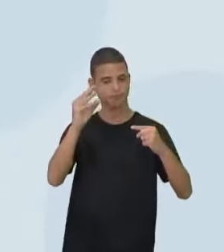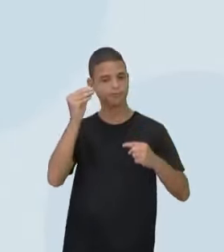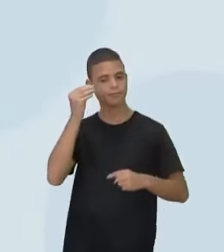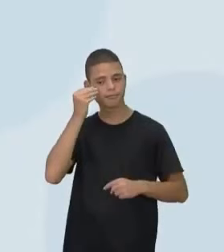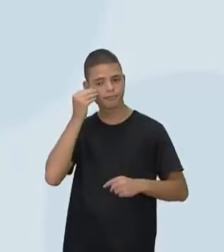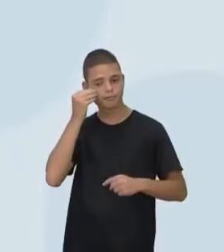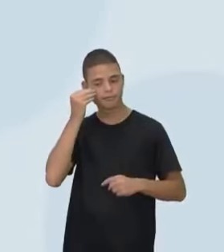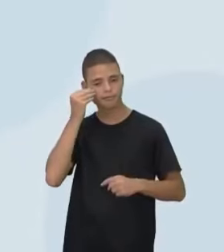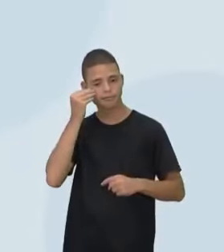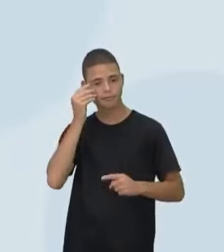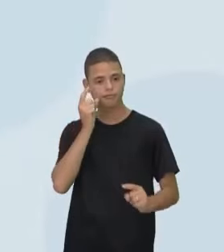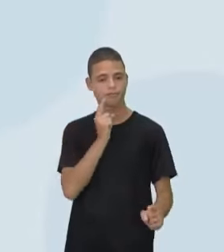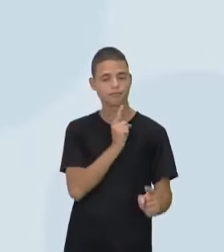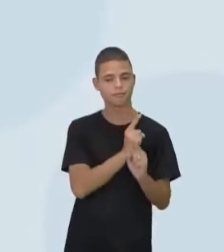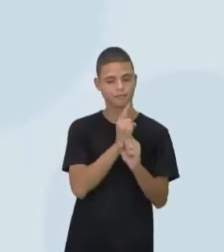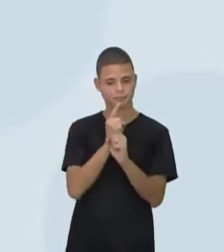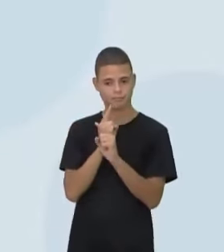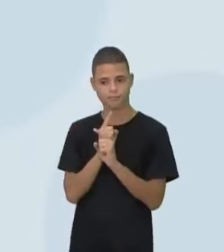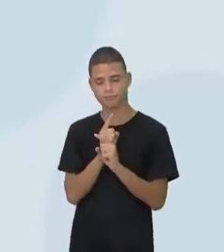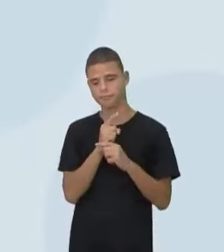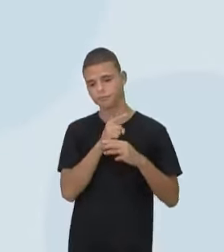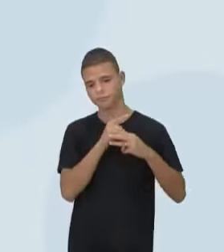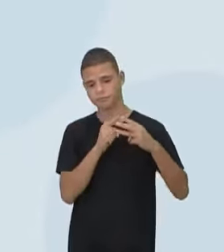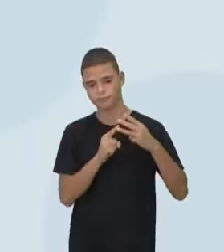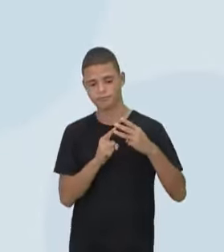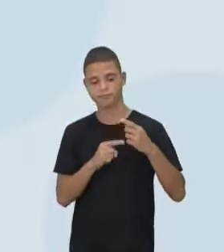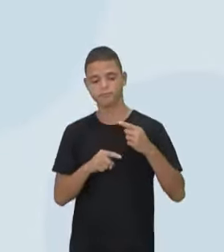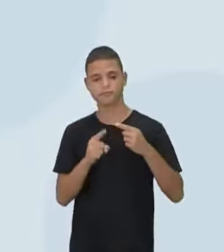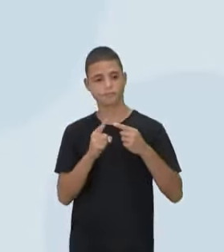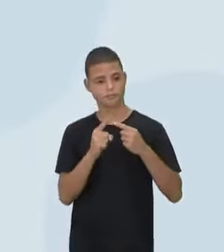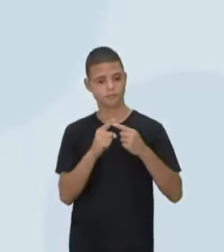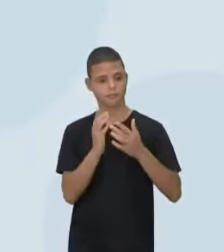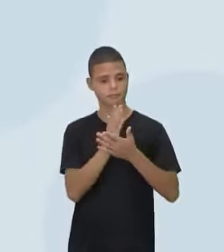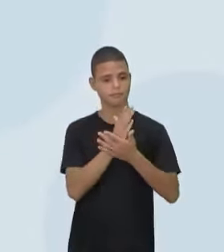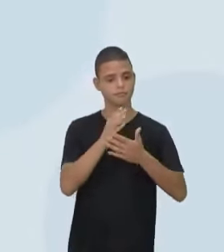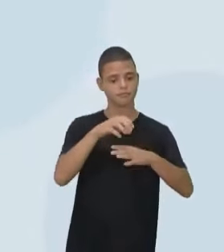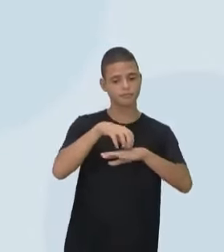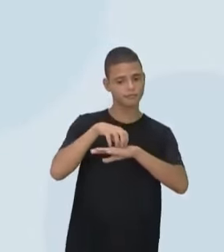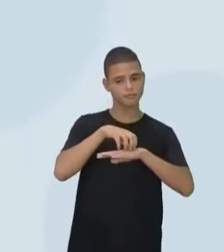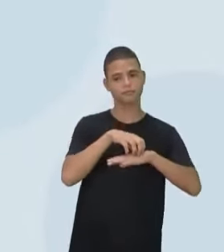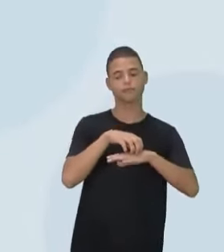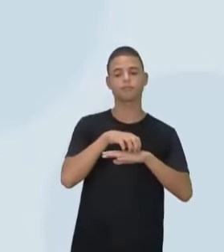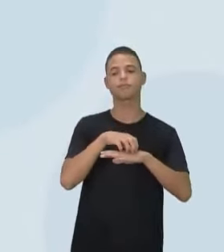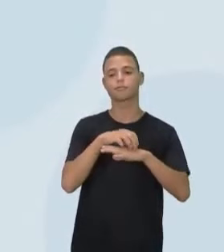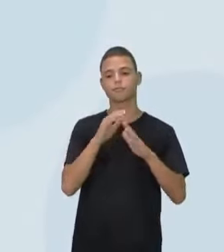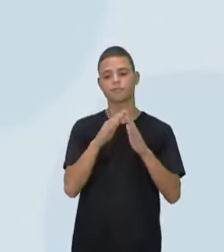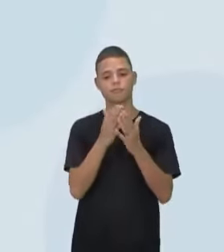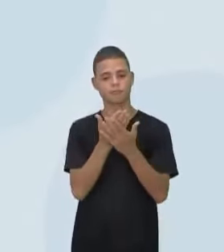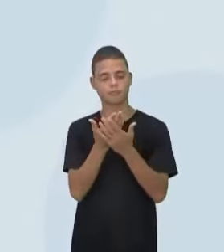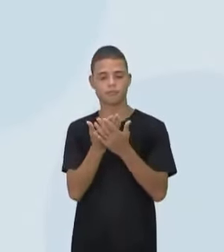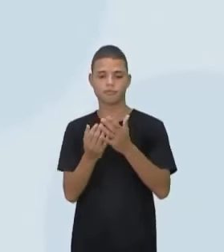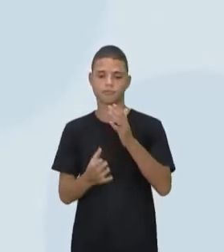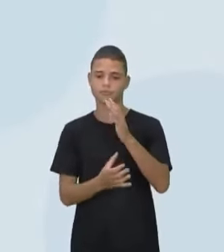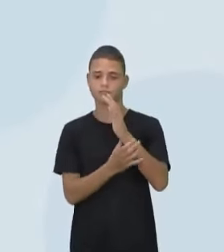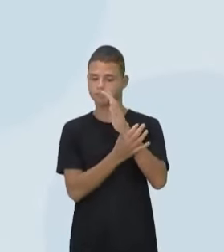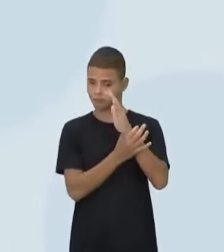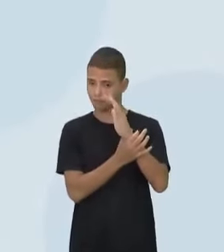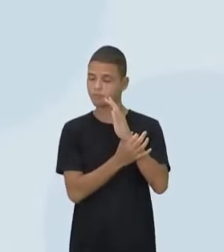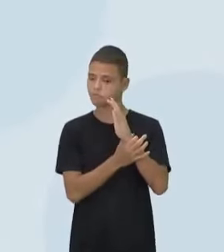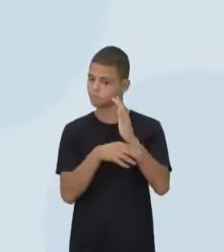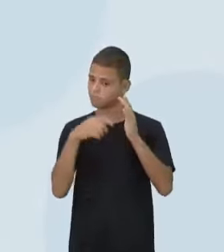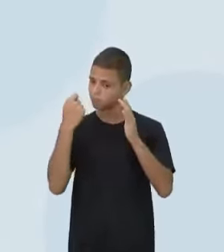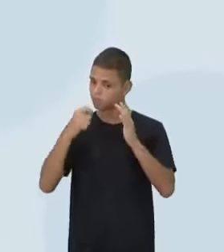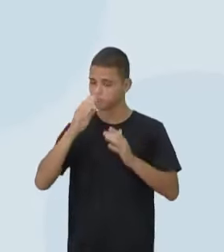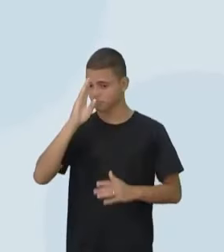atingir aí, atuando nessas 3 frentes, que é os centros educacionais seguros, né, proporcionar aí